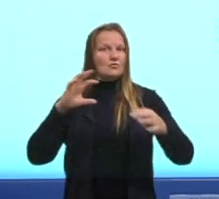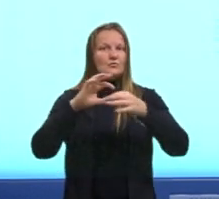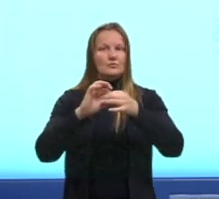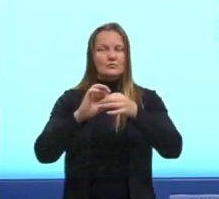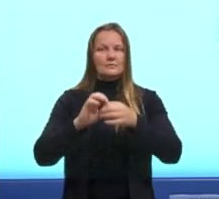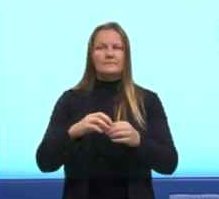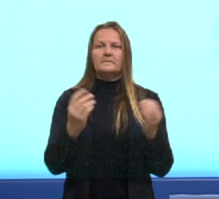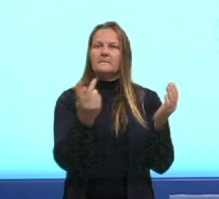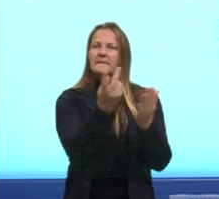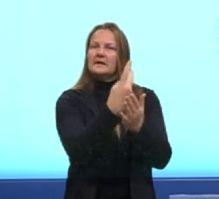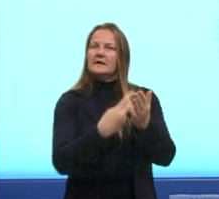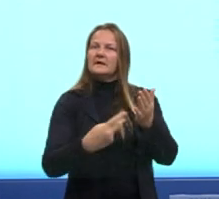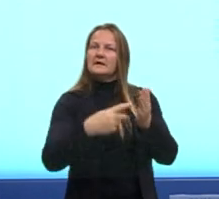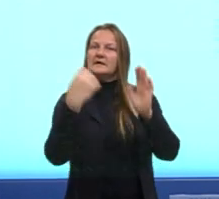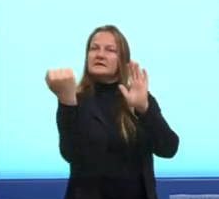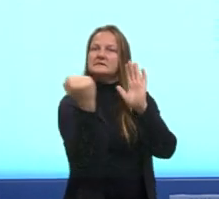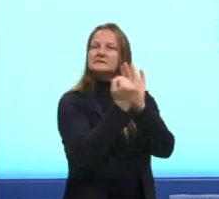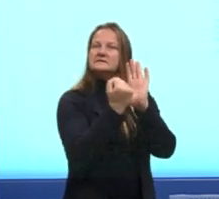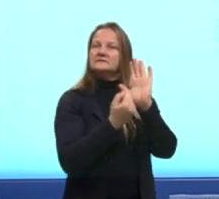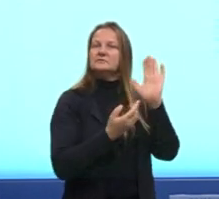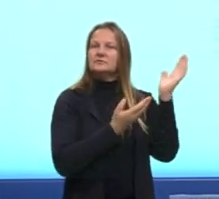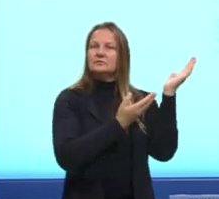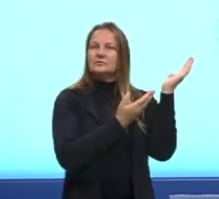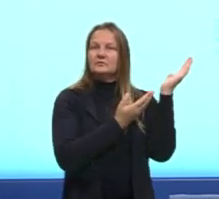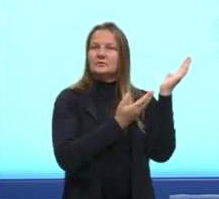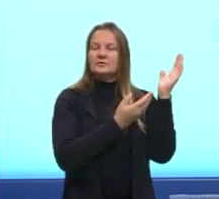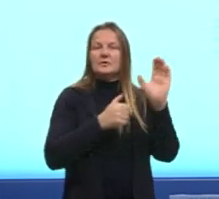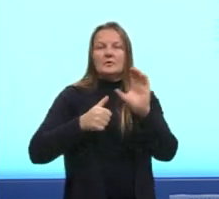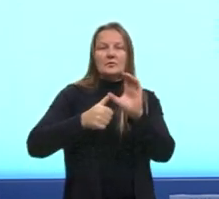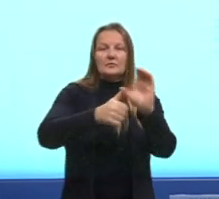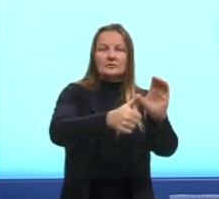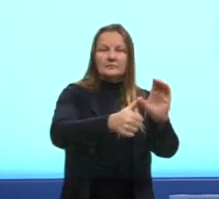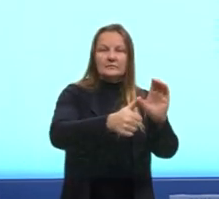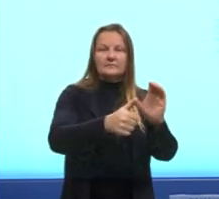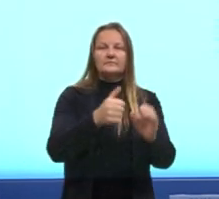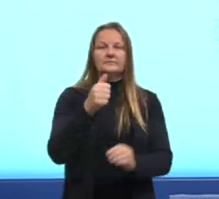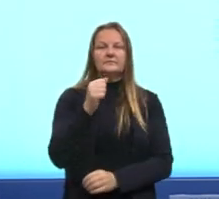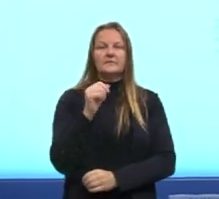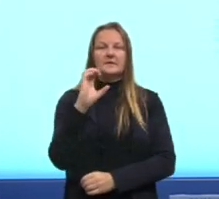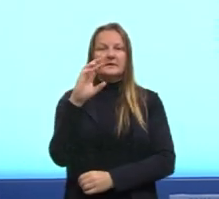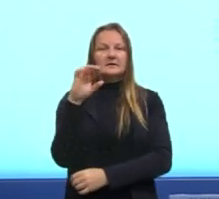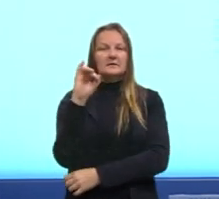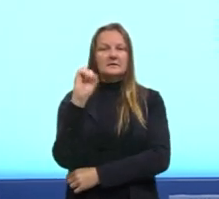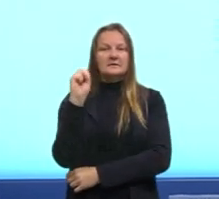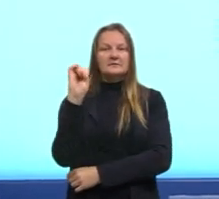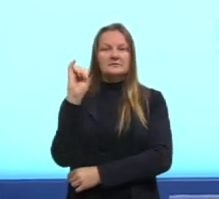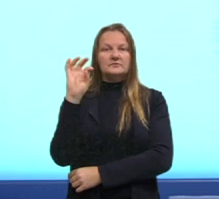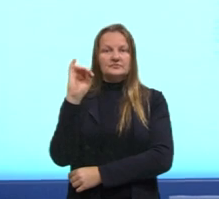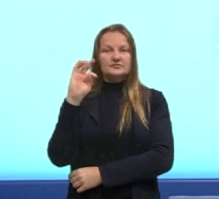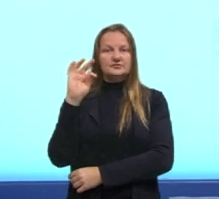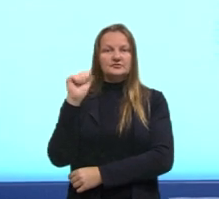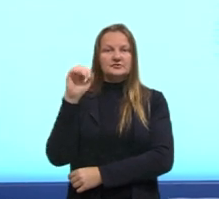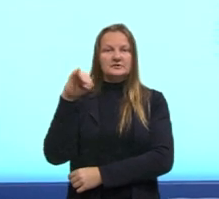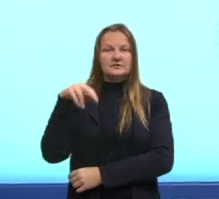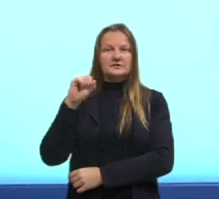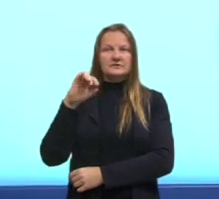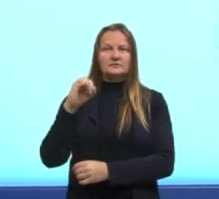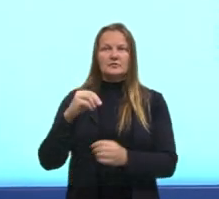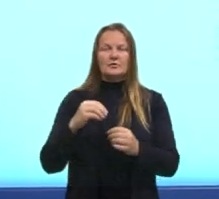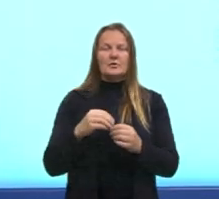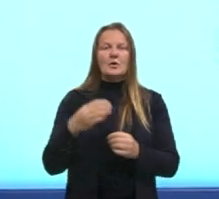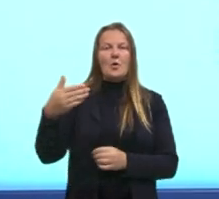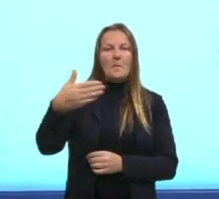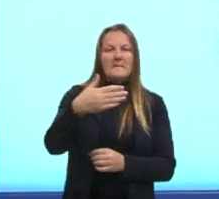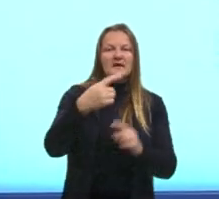imagens né de cada um que a imagem do cristianismo né com aquela Cruz né aquela